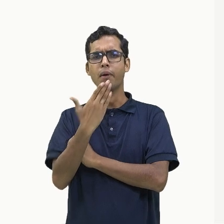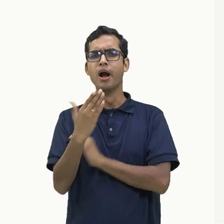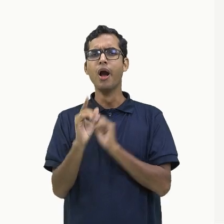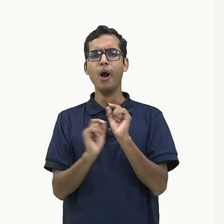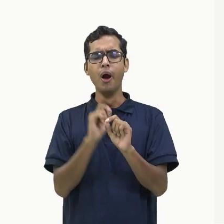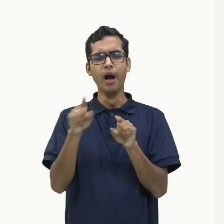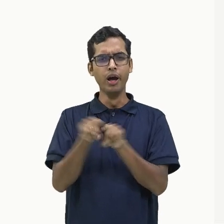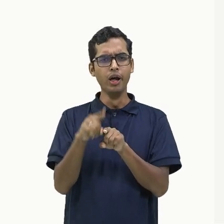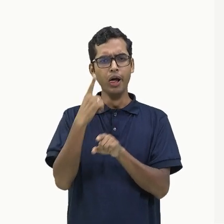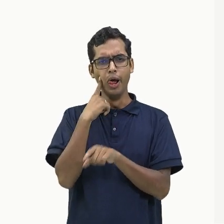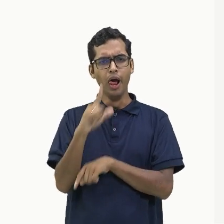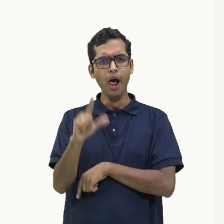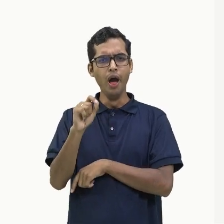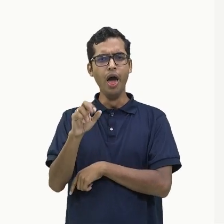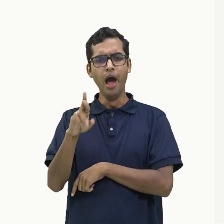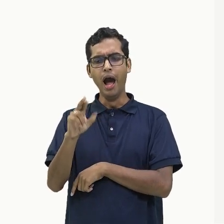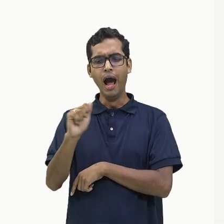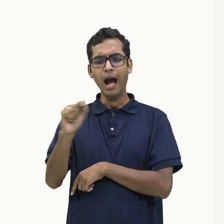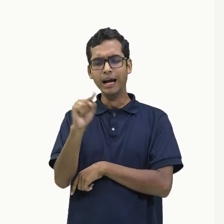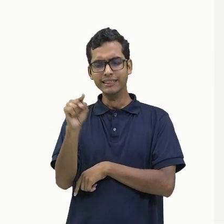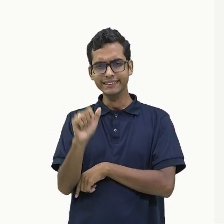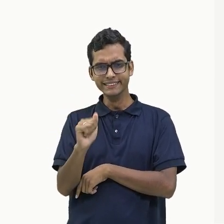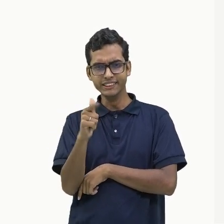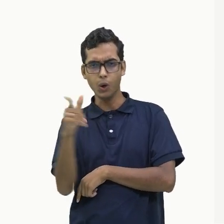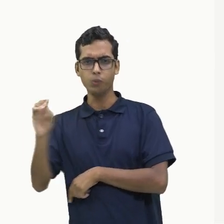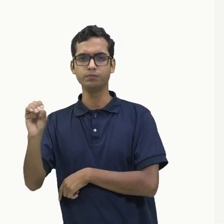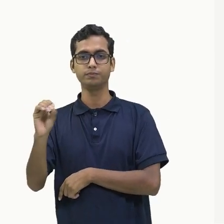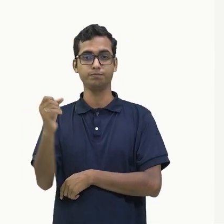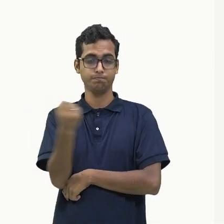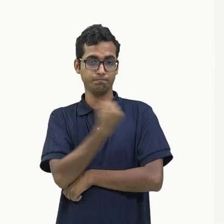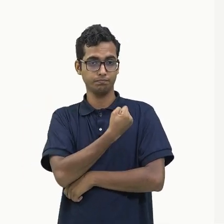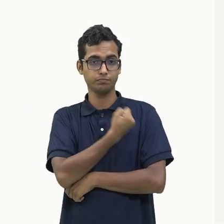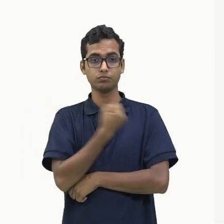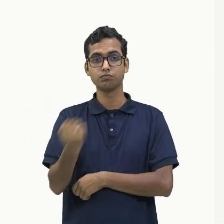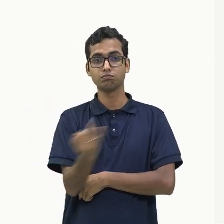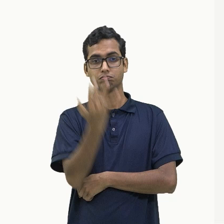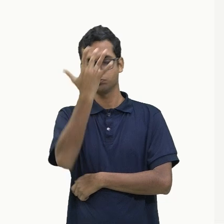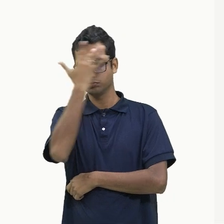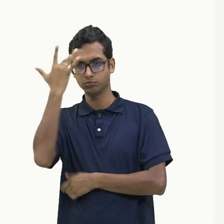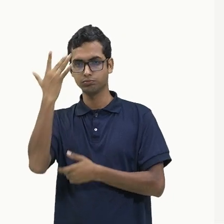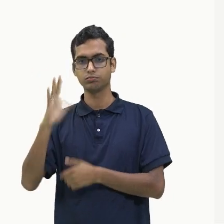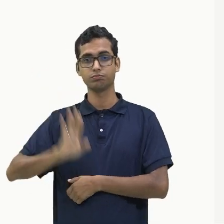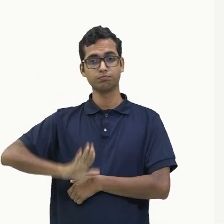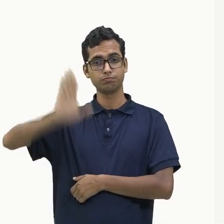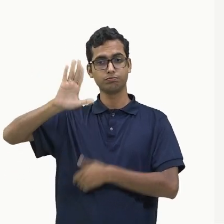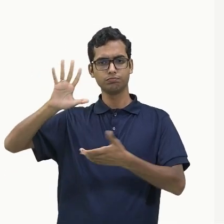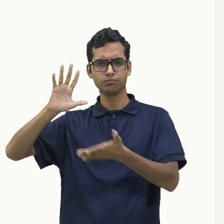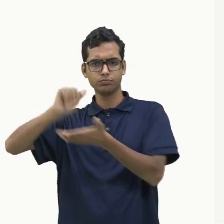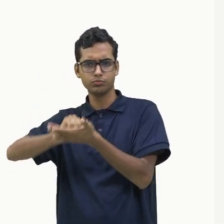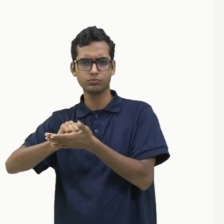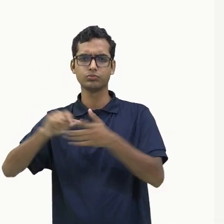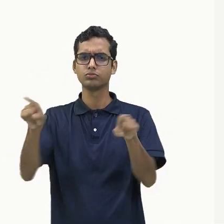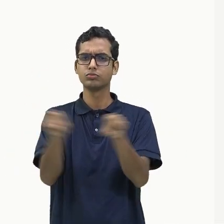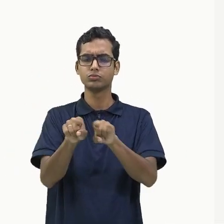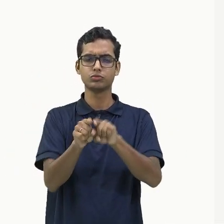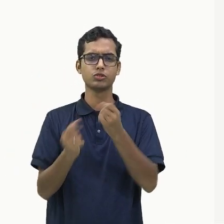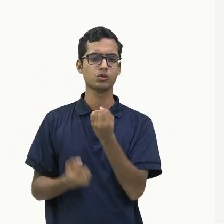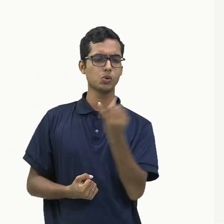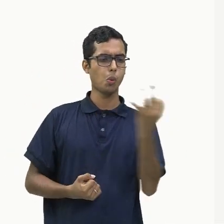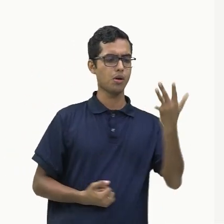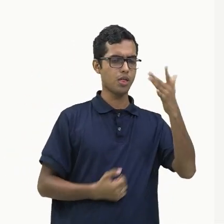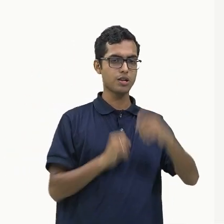a razão entre o número de candidatos e o número de